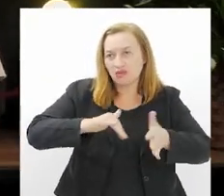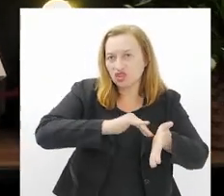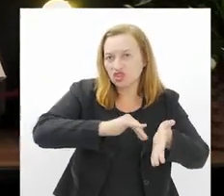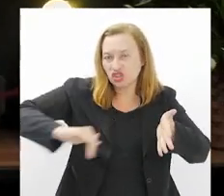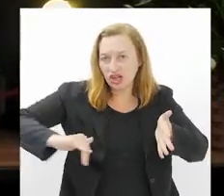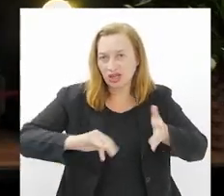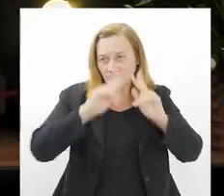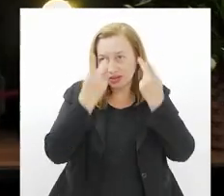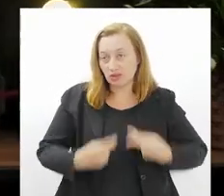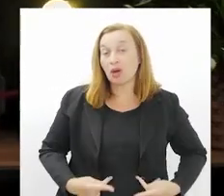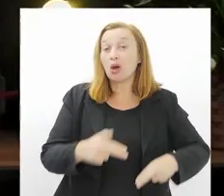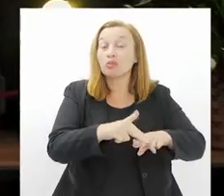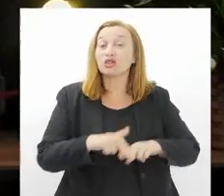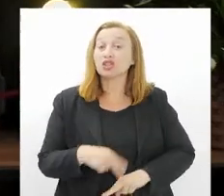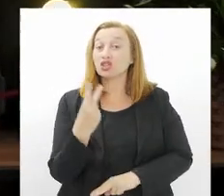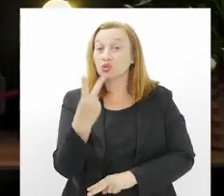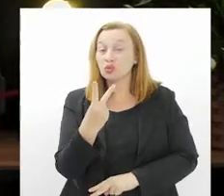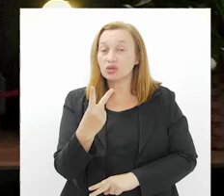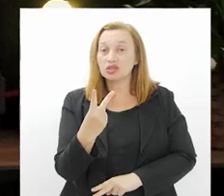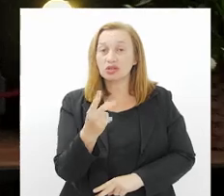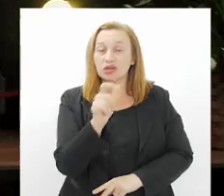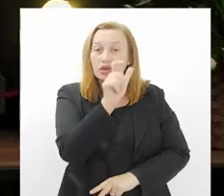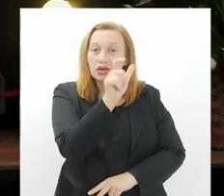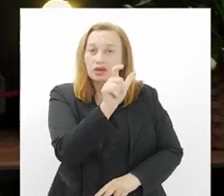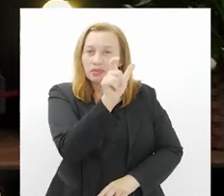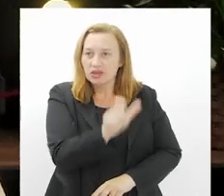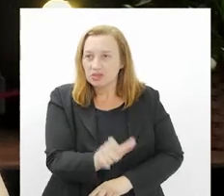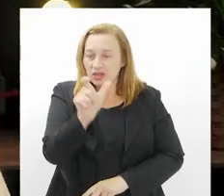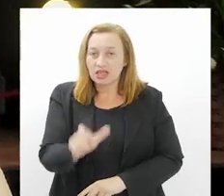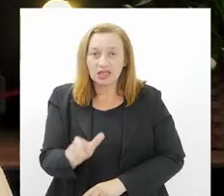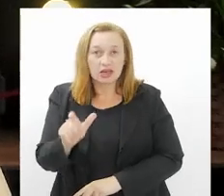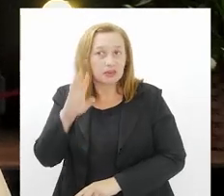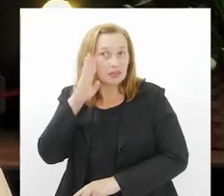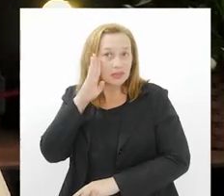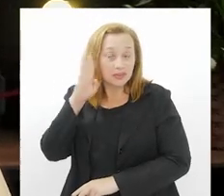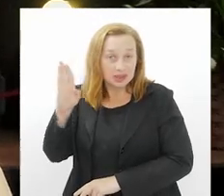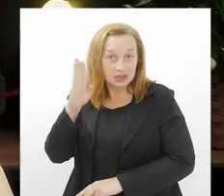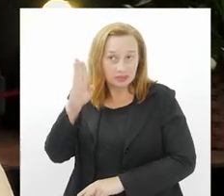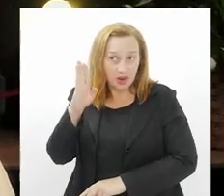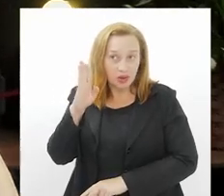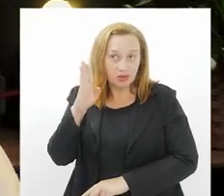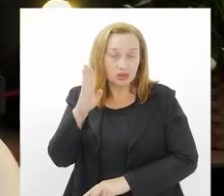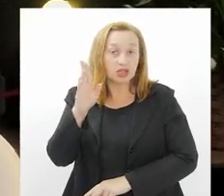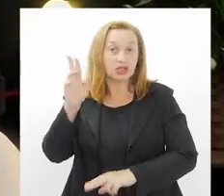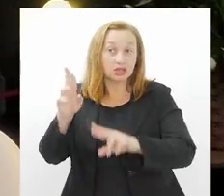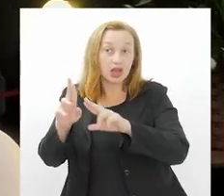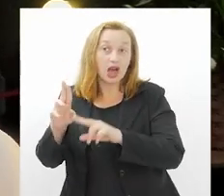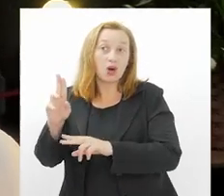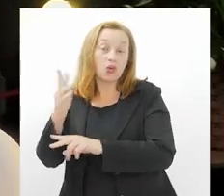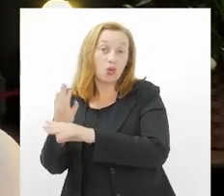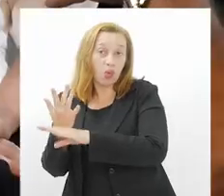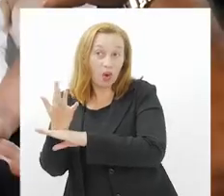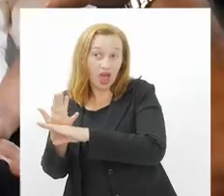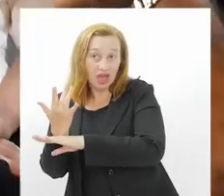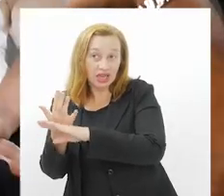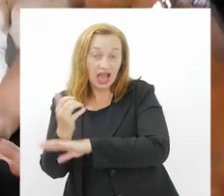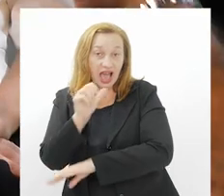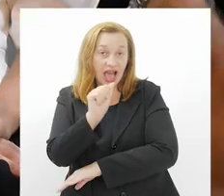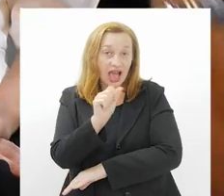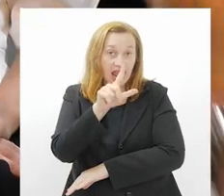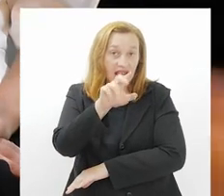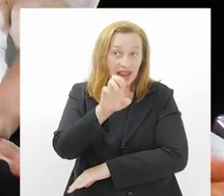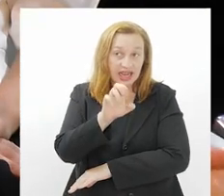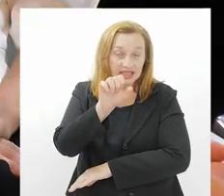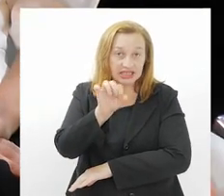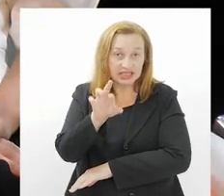pelo ser humano. Por isso temos duas pessoas aqui especialistas. O professor, são dois professores da UERJ, o Alessandro Aguiar, que é